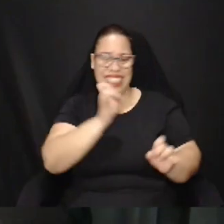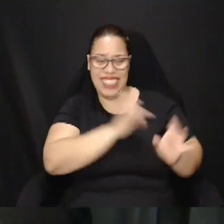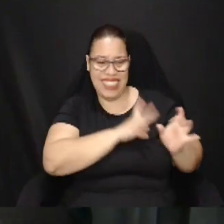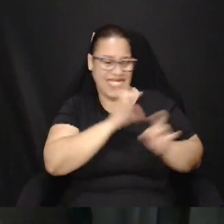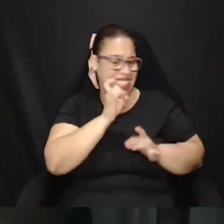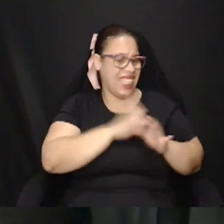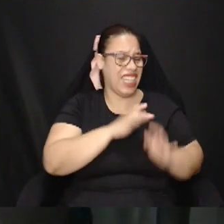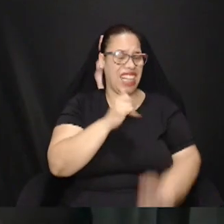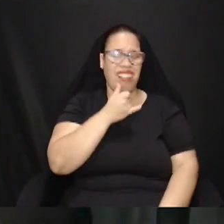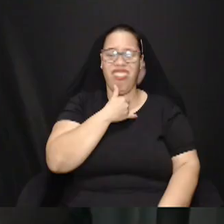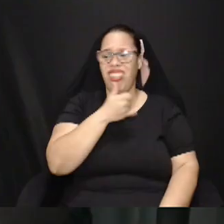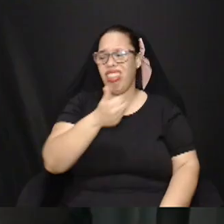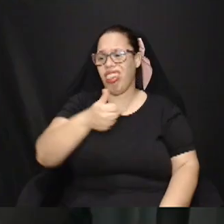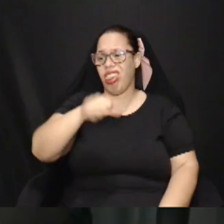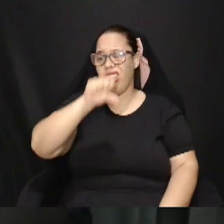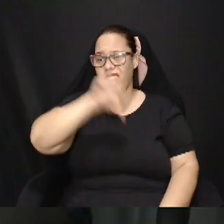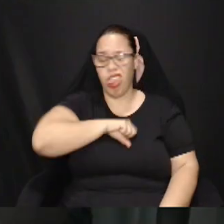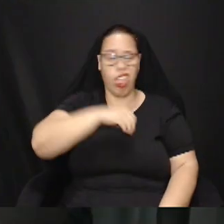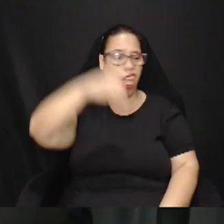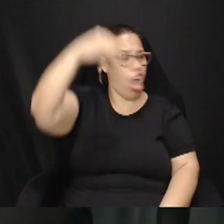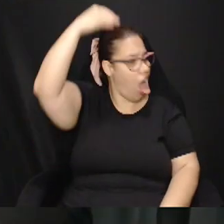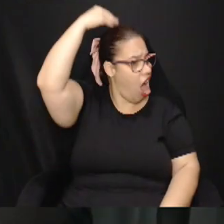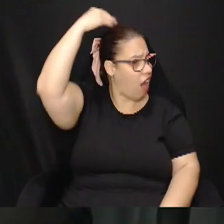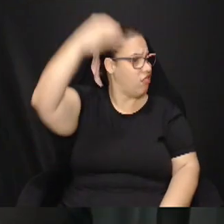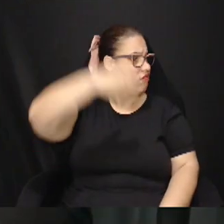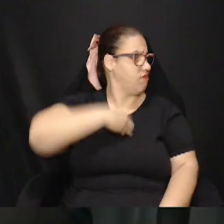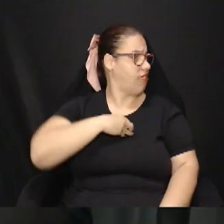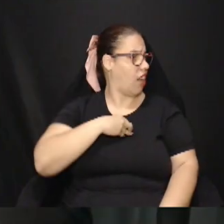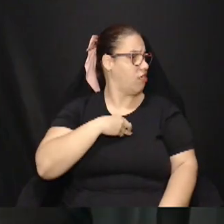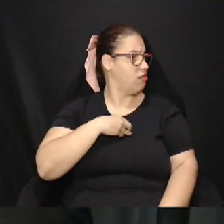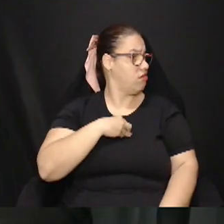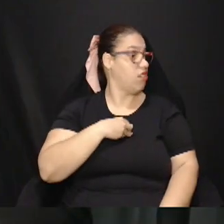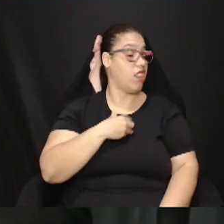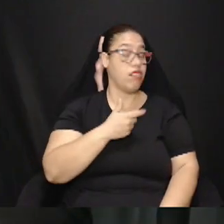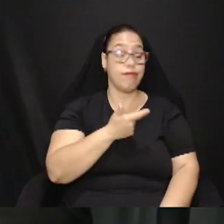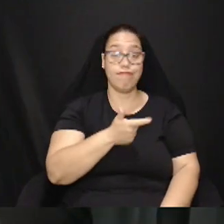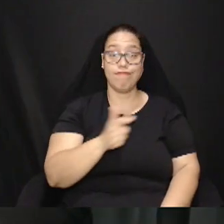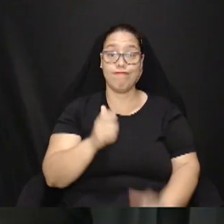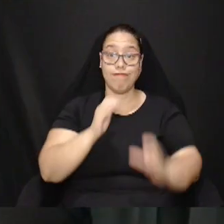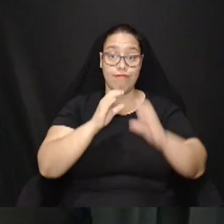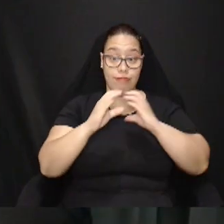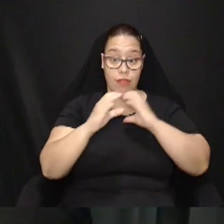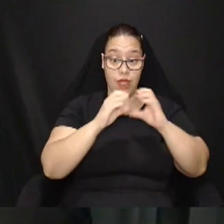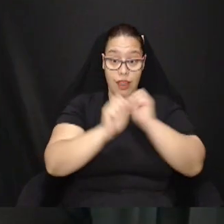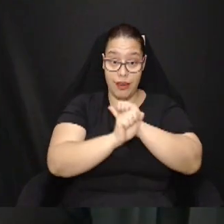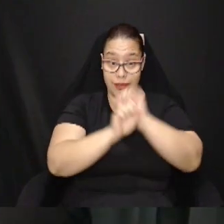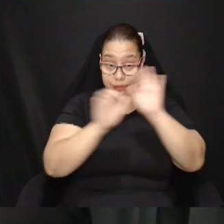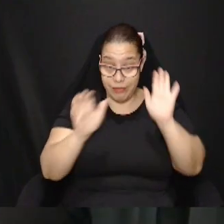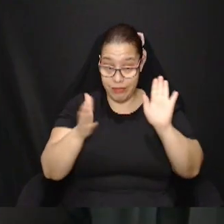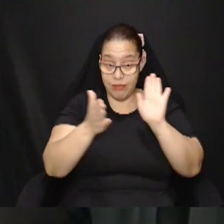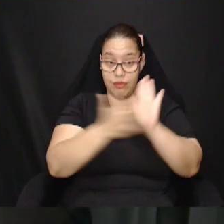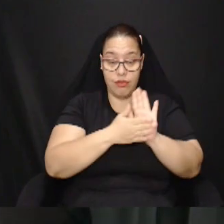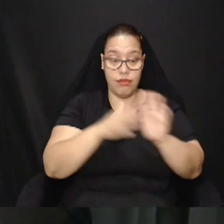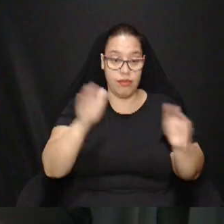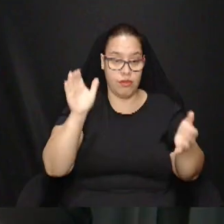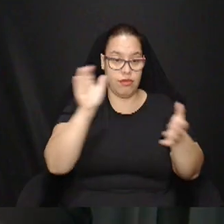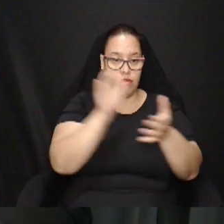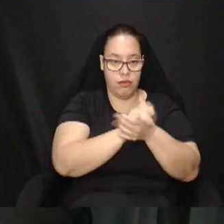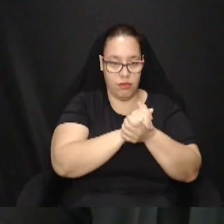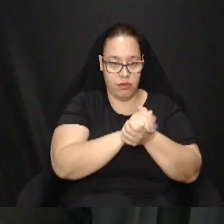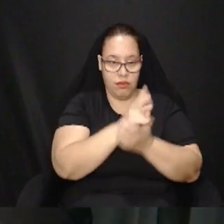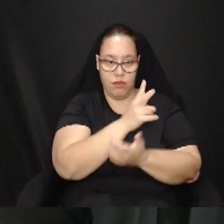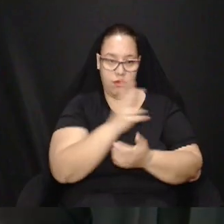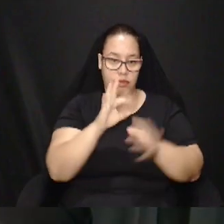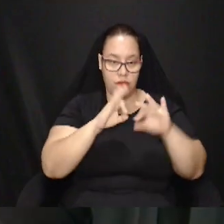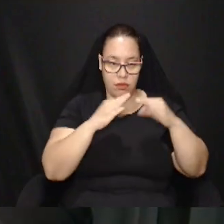frustração, passam por culpa. E quando não existe uma comunicação clara entre esse casal essa família